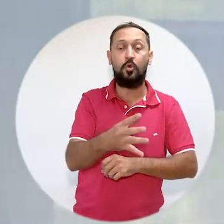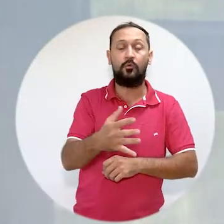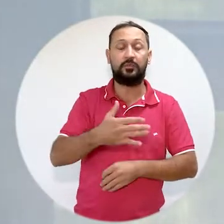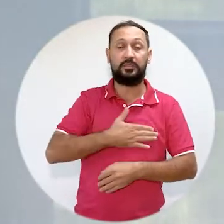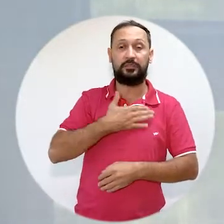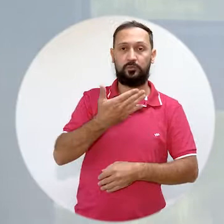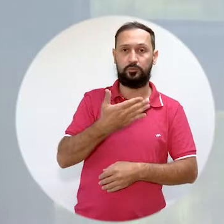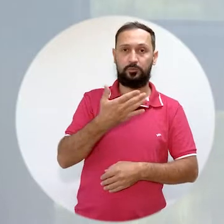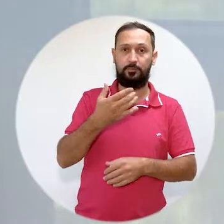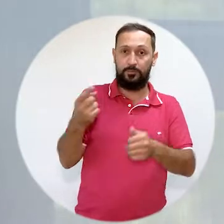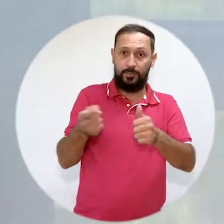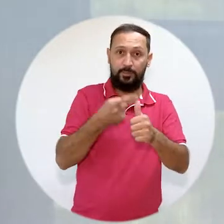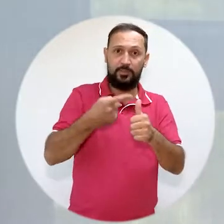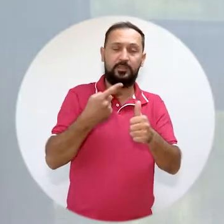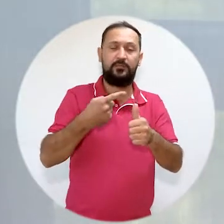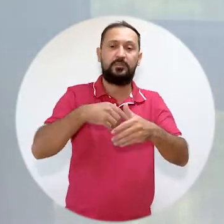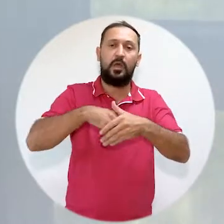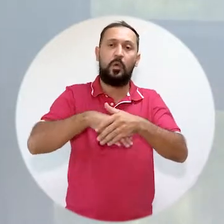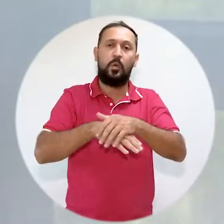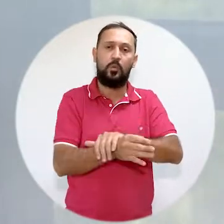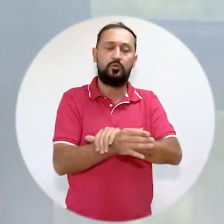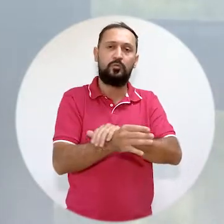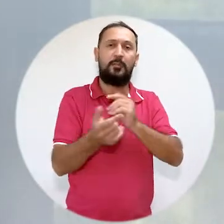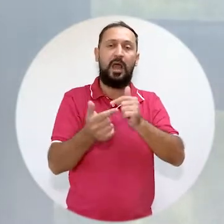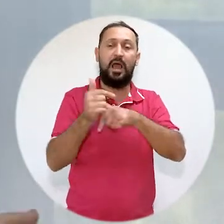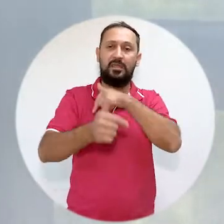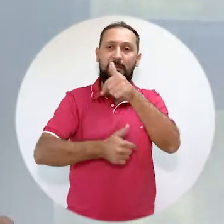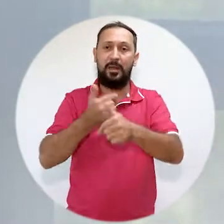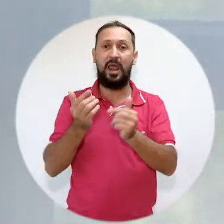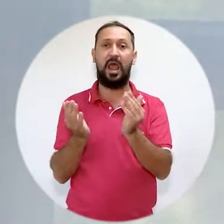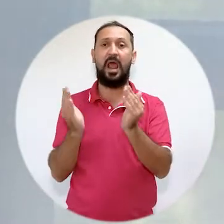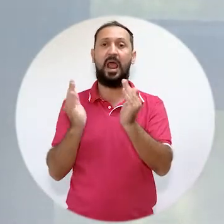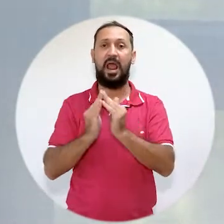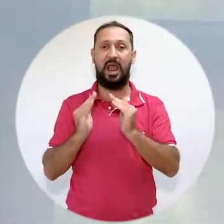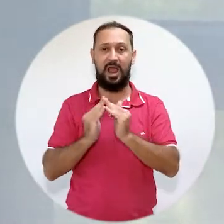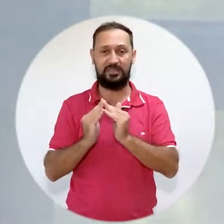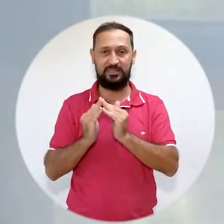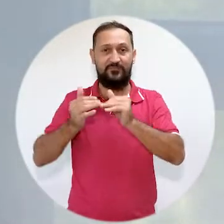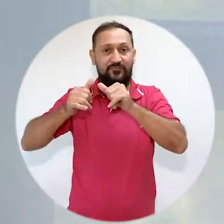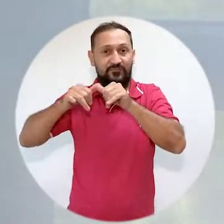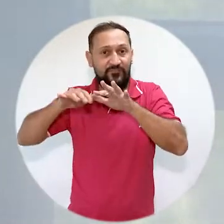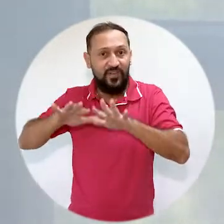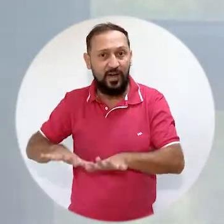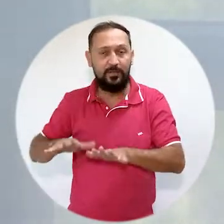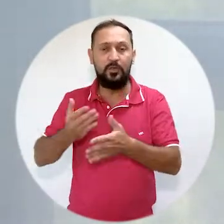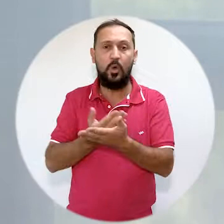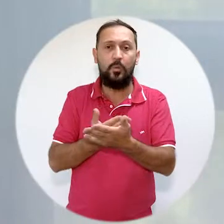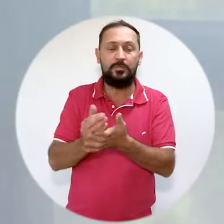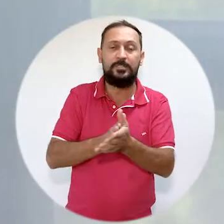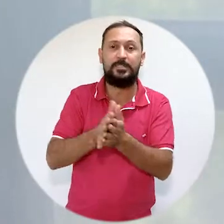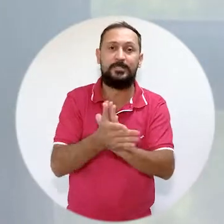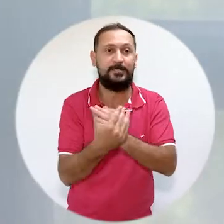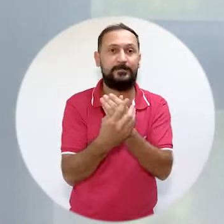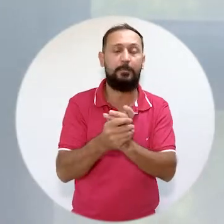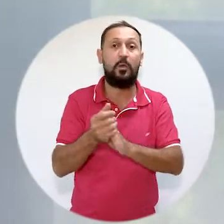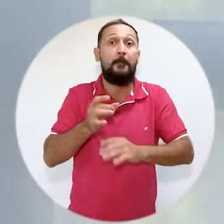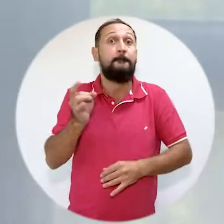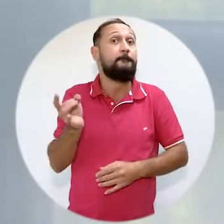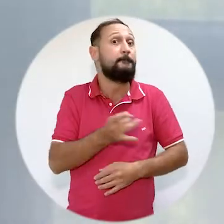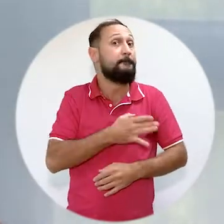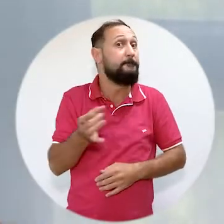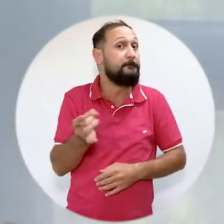adaptar ao home office, ficando em casa. Isso causou ansiedade, síndrome do